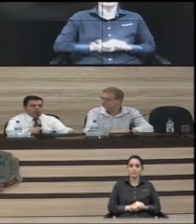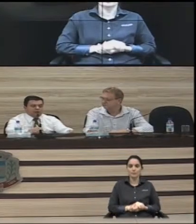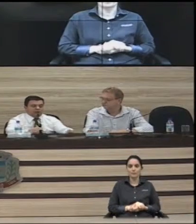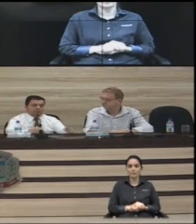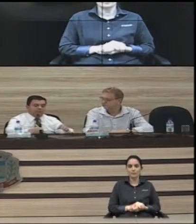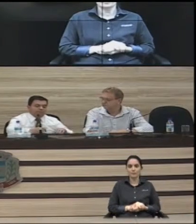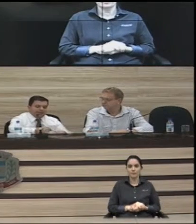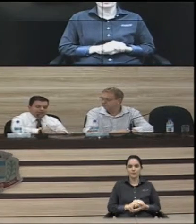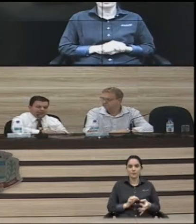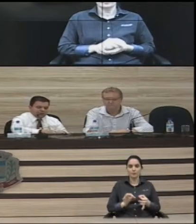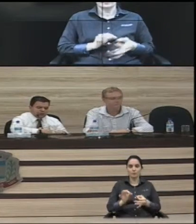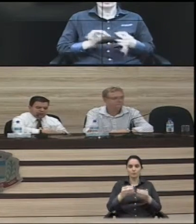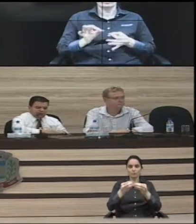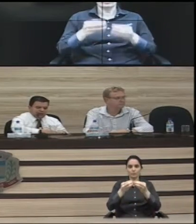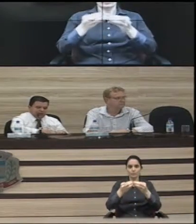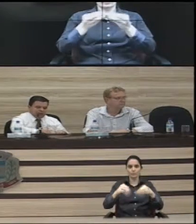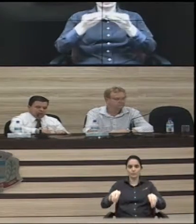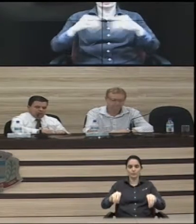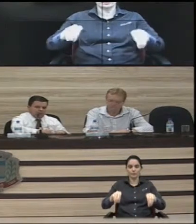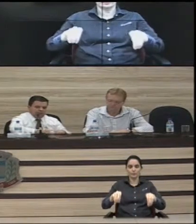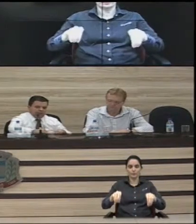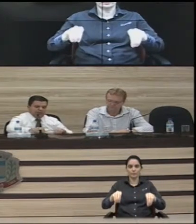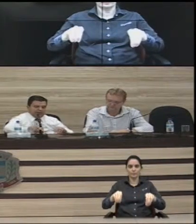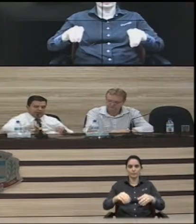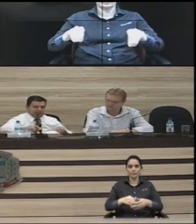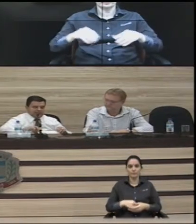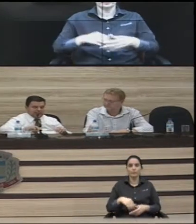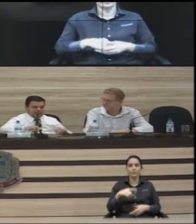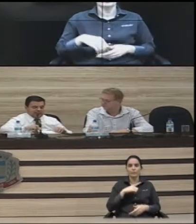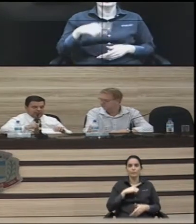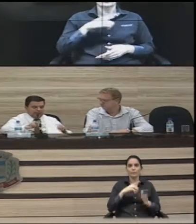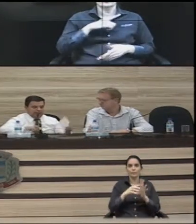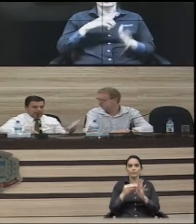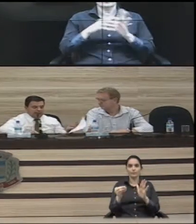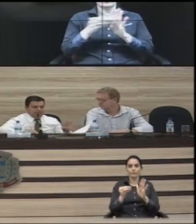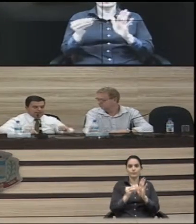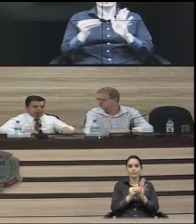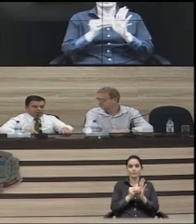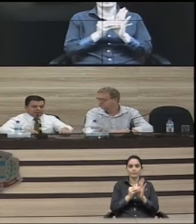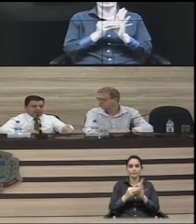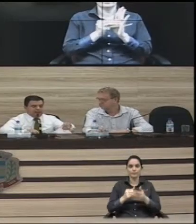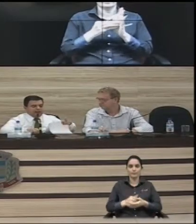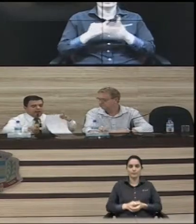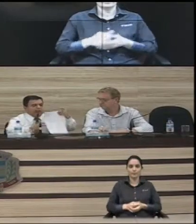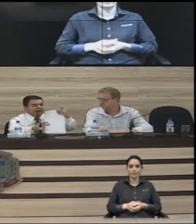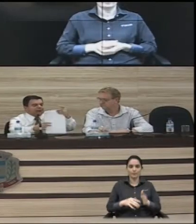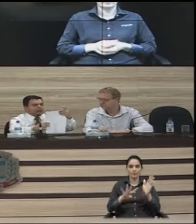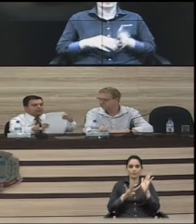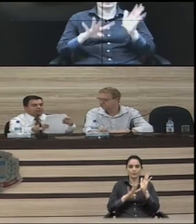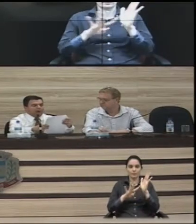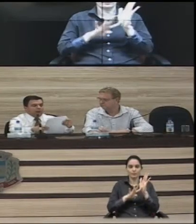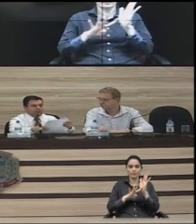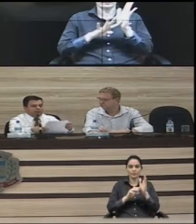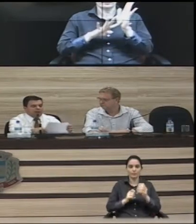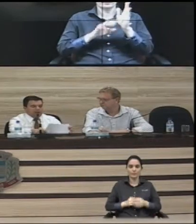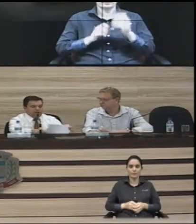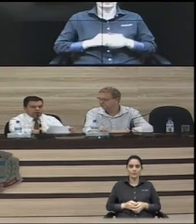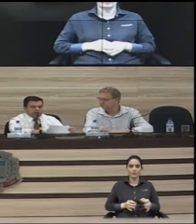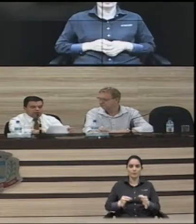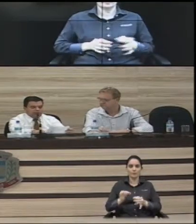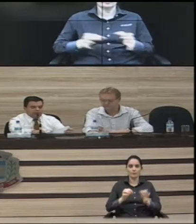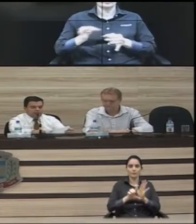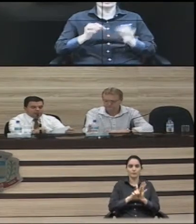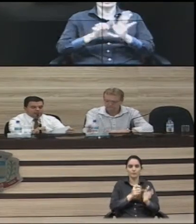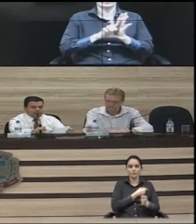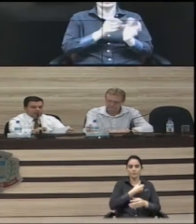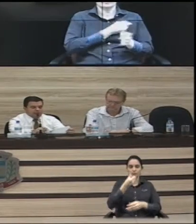O projeto foi prejudicado por apresentação de emendas. O item quarto da pauta, projeto